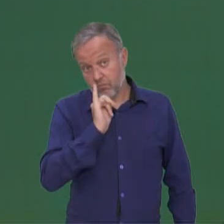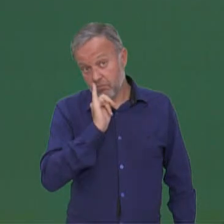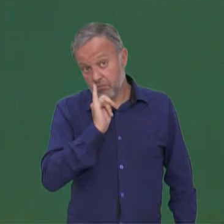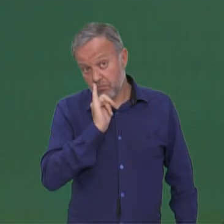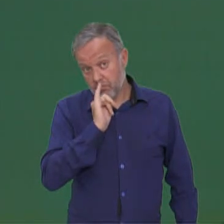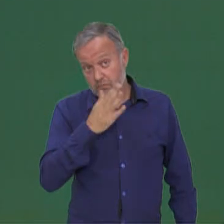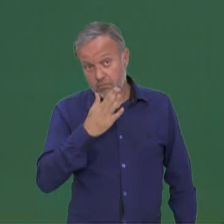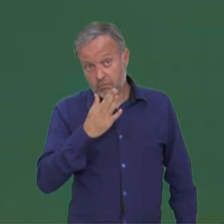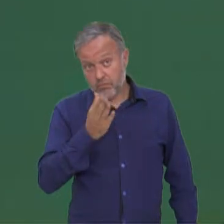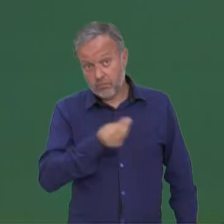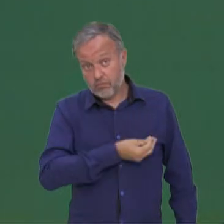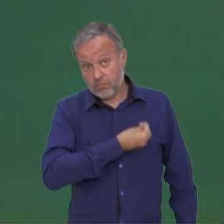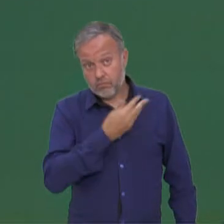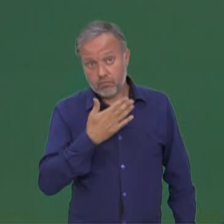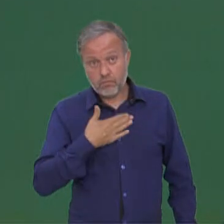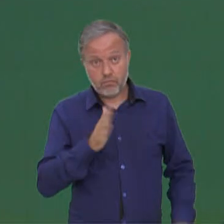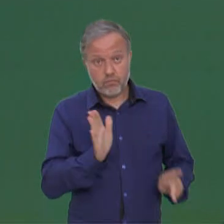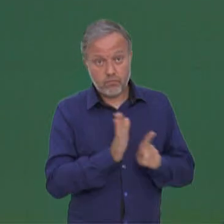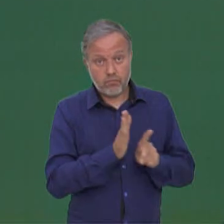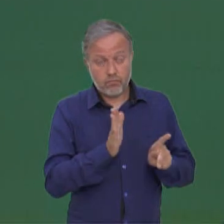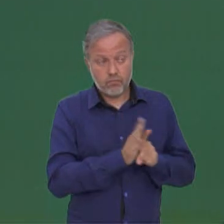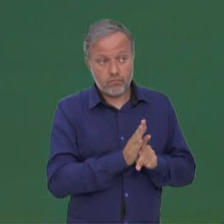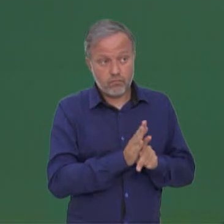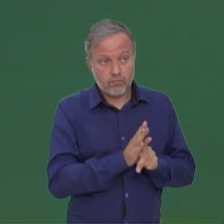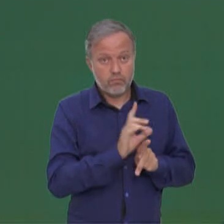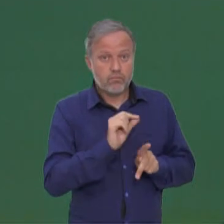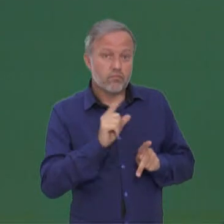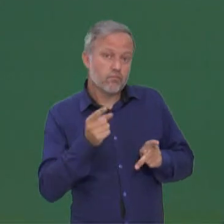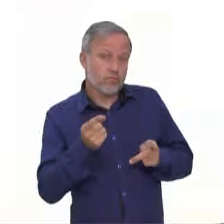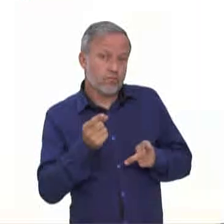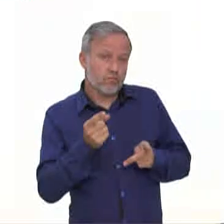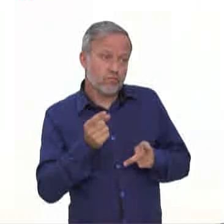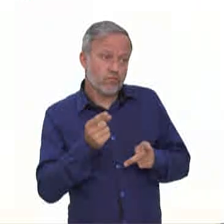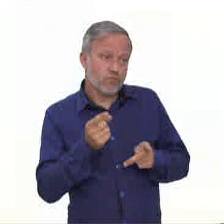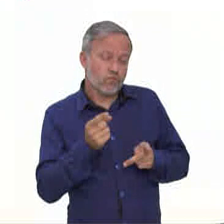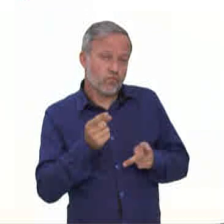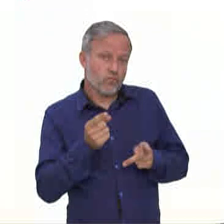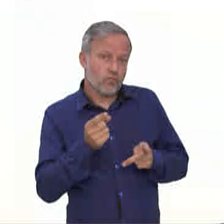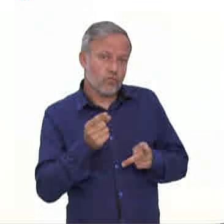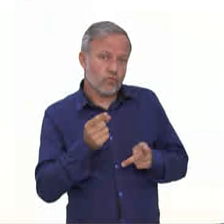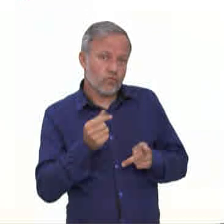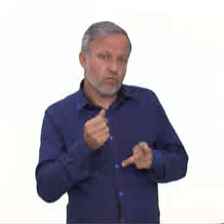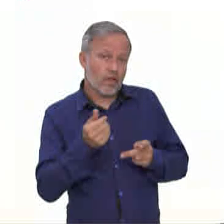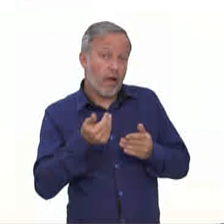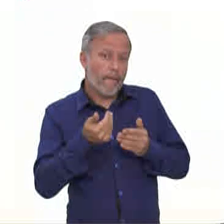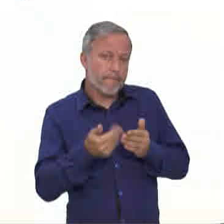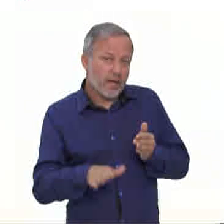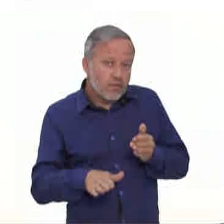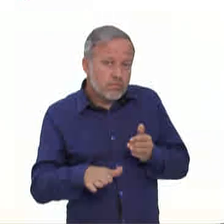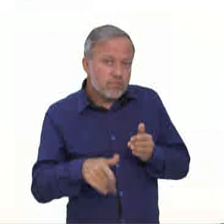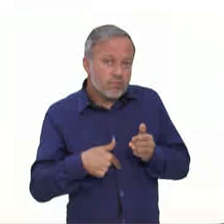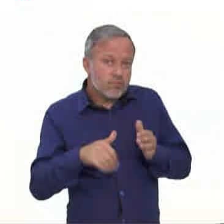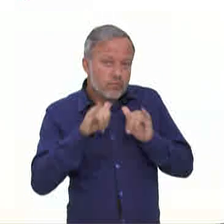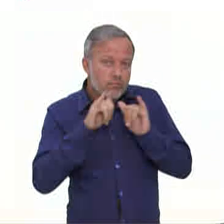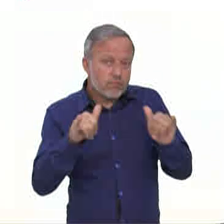minha vida. O que levaria essa modalidade a um prejuízo de informações ao leitor que não